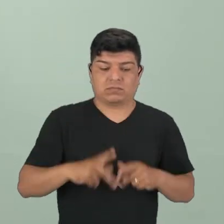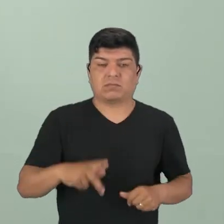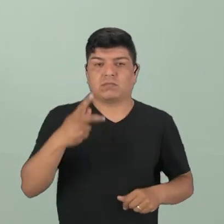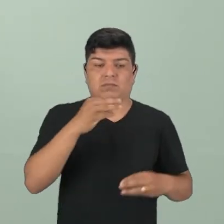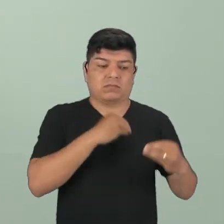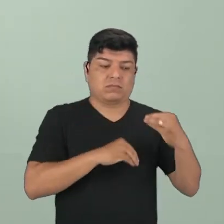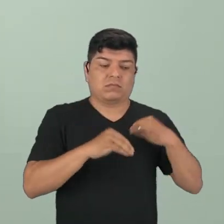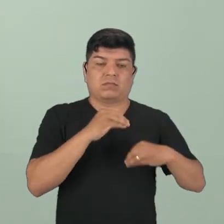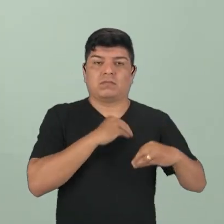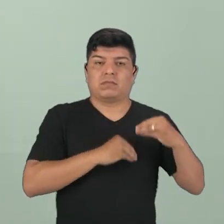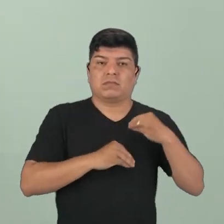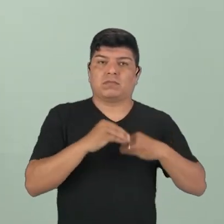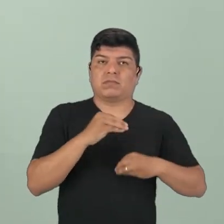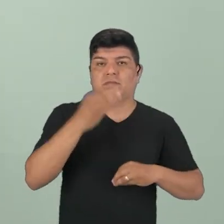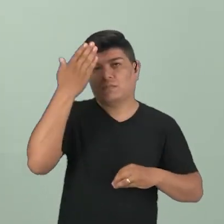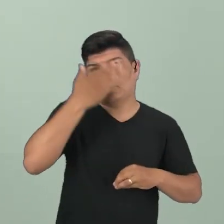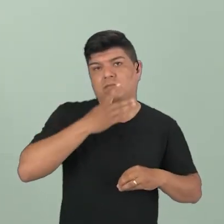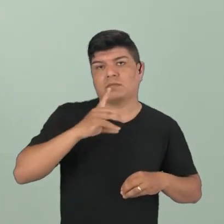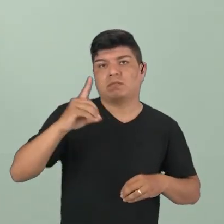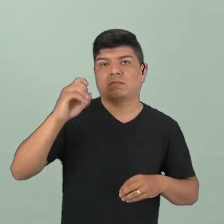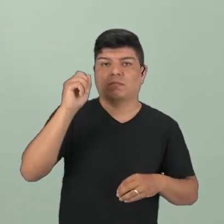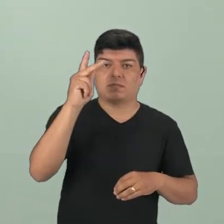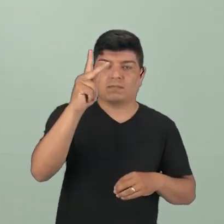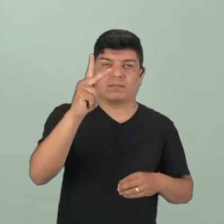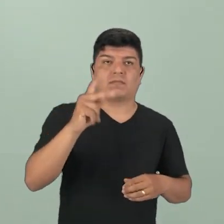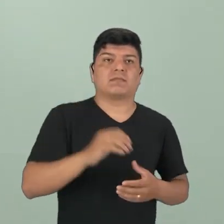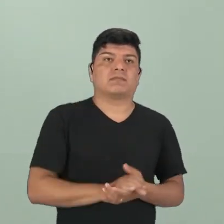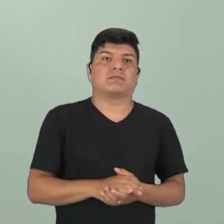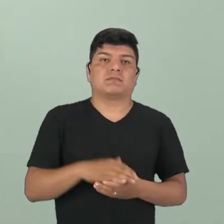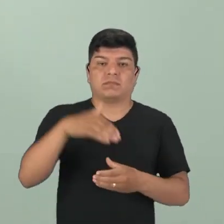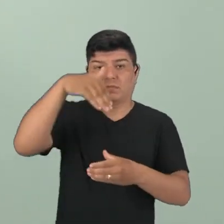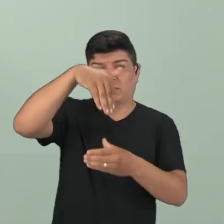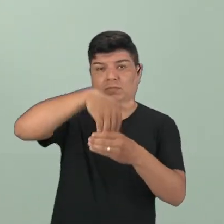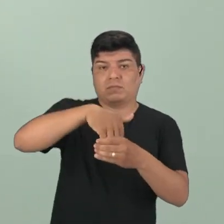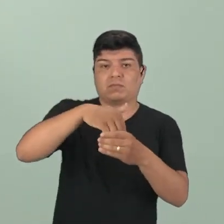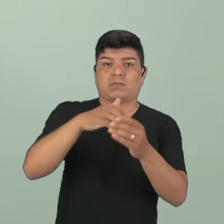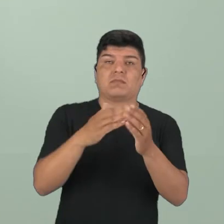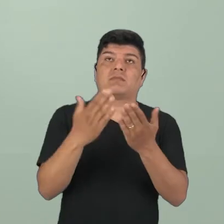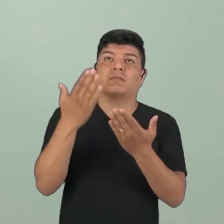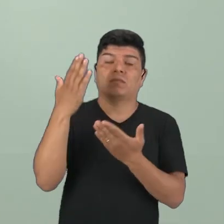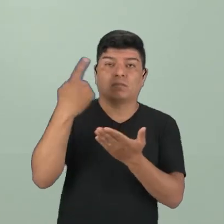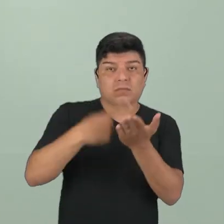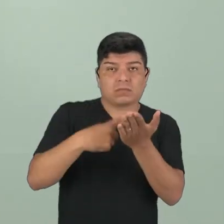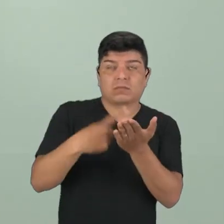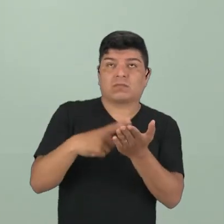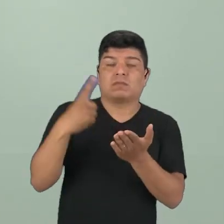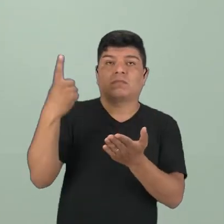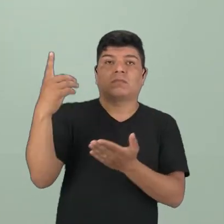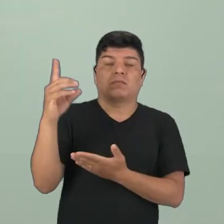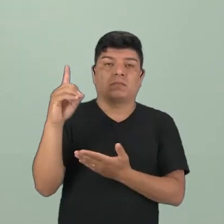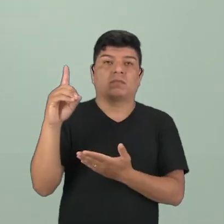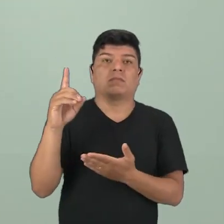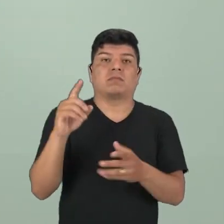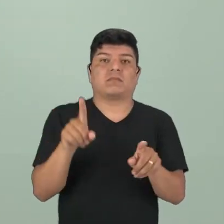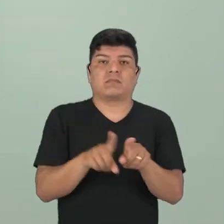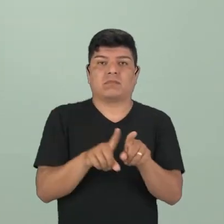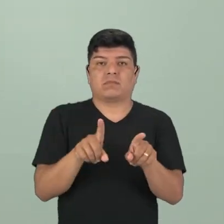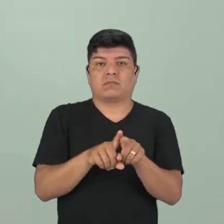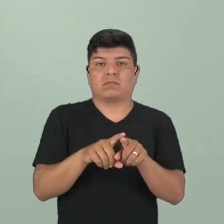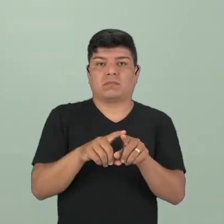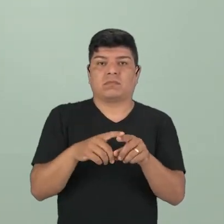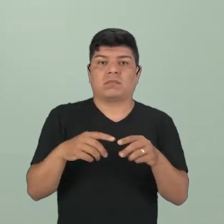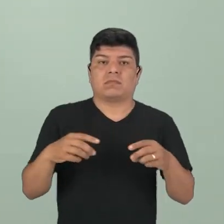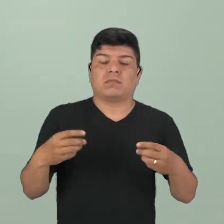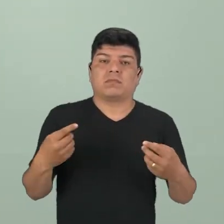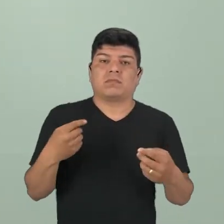teus pecados diante da divindade, ok? Votos religiosos, a investidura para o ministério de um